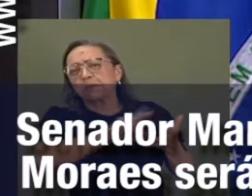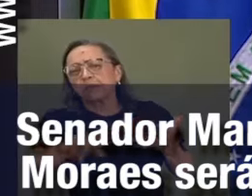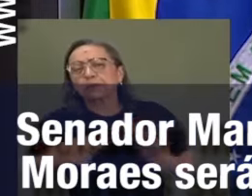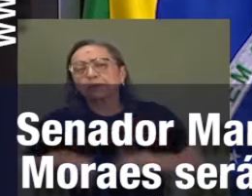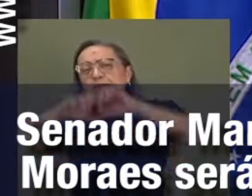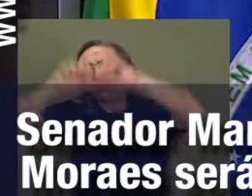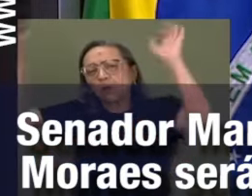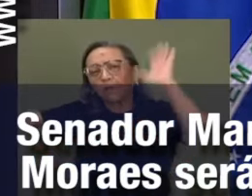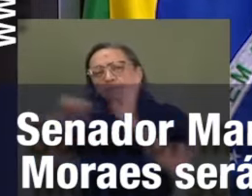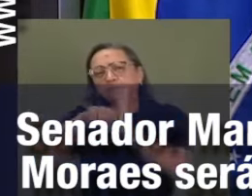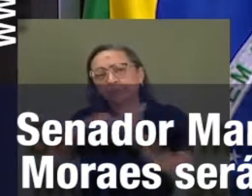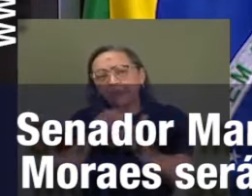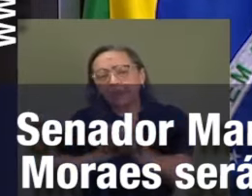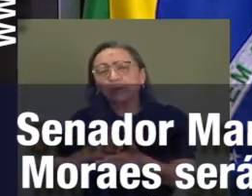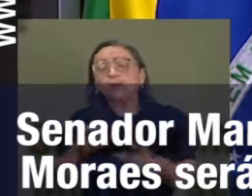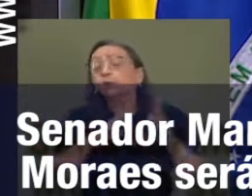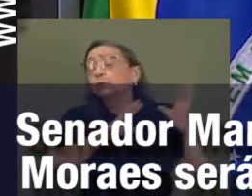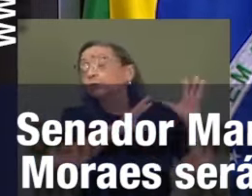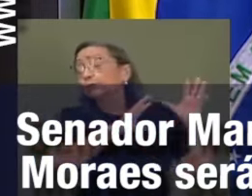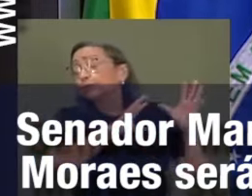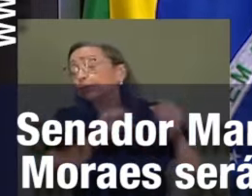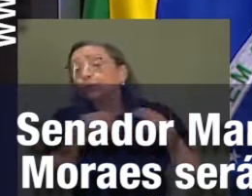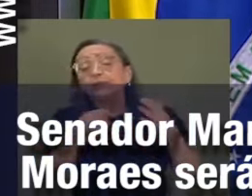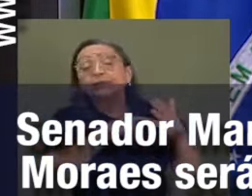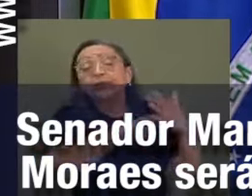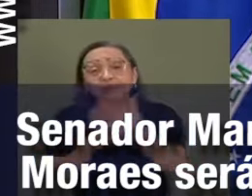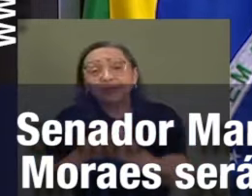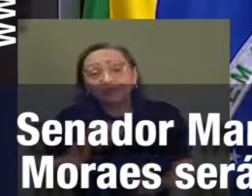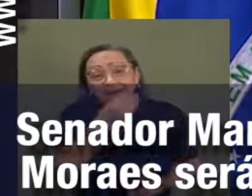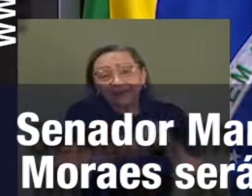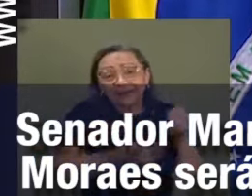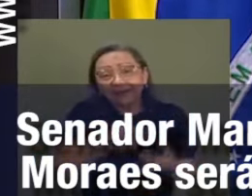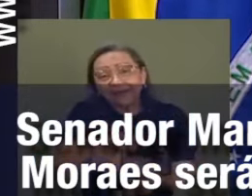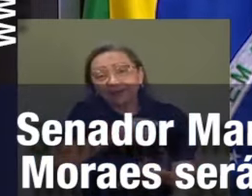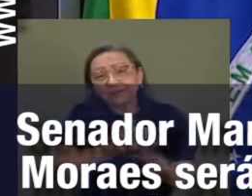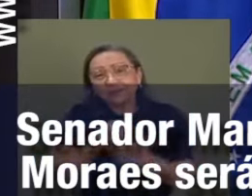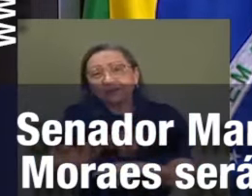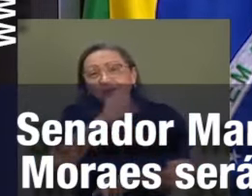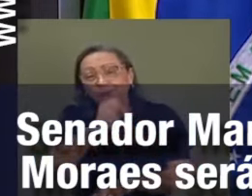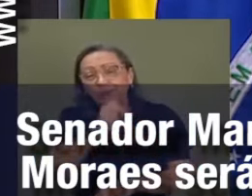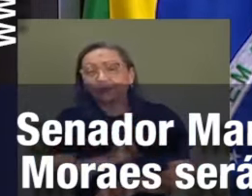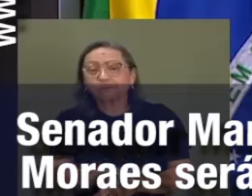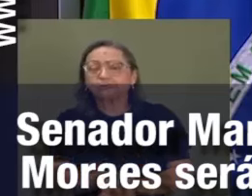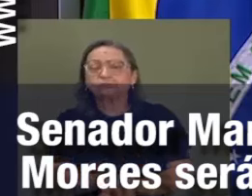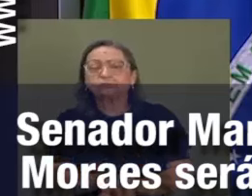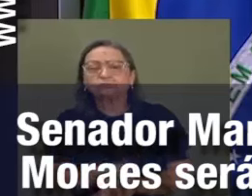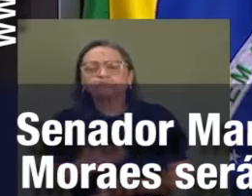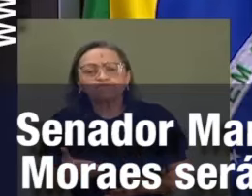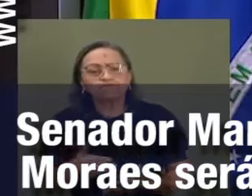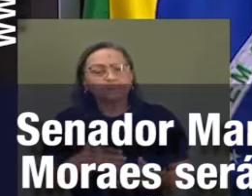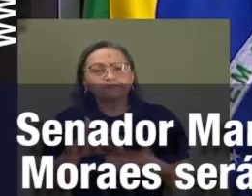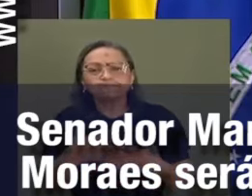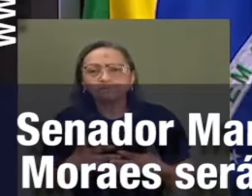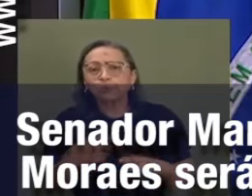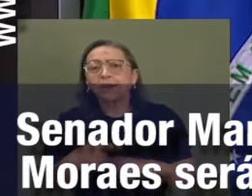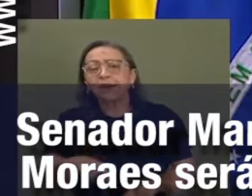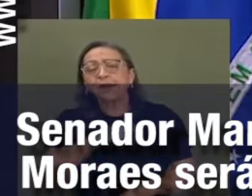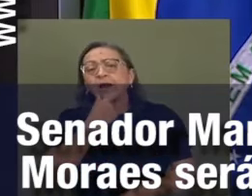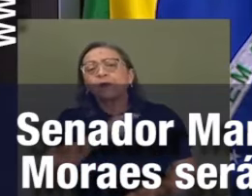Tribunal Penal Criminal Internacional, todas essas denúncias que nós íamos fazendo desde o dia 8, não andava porque o governo Biden